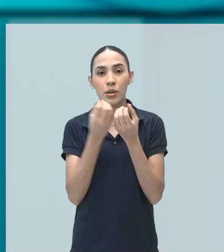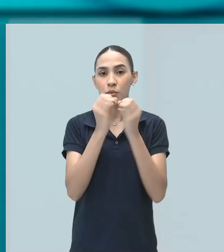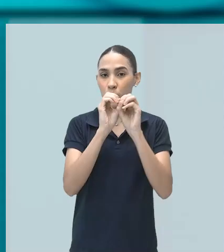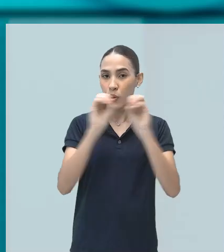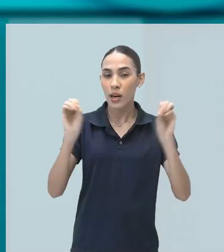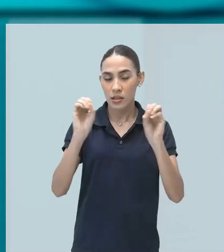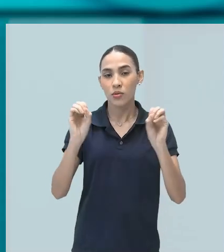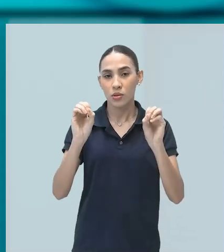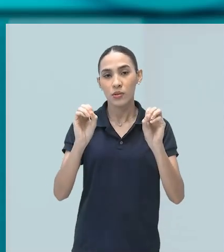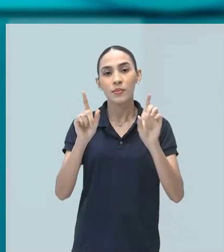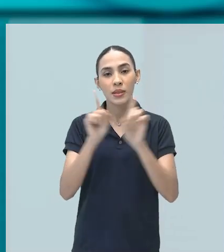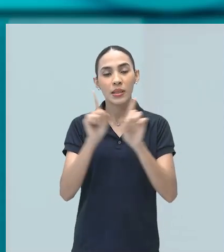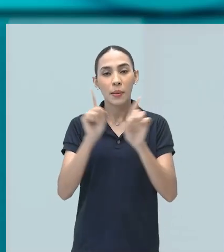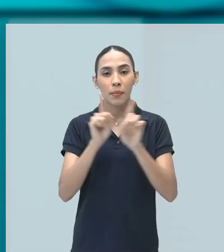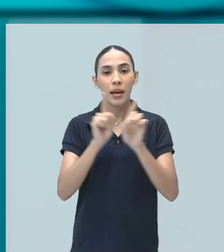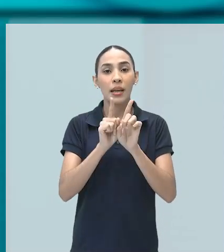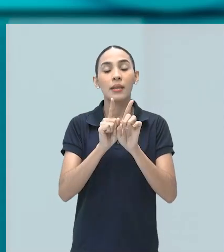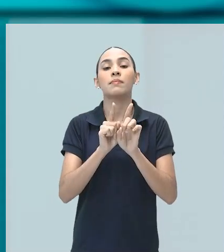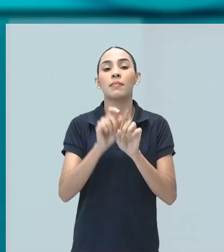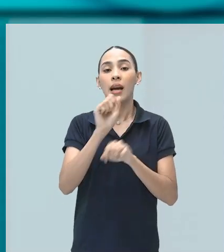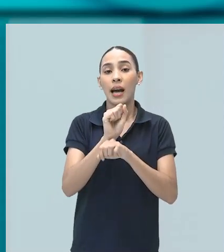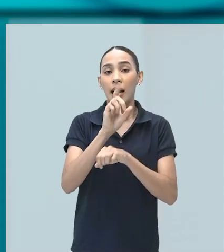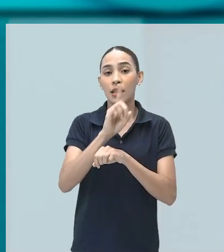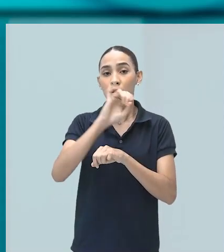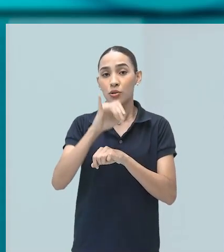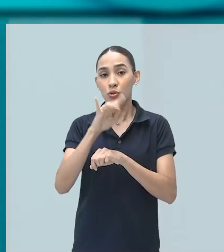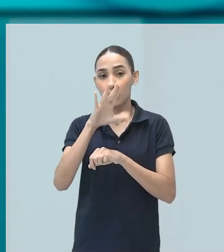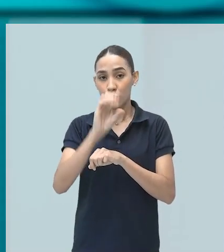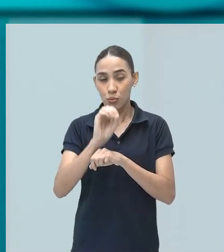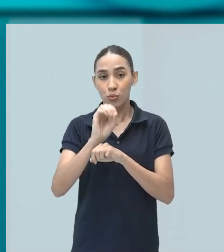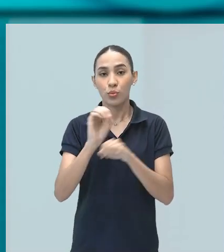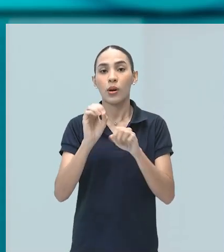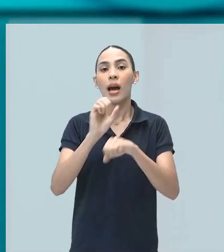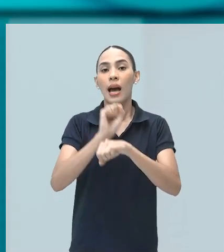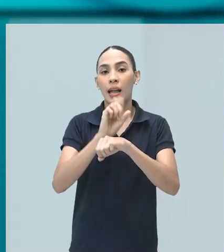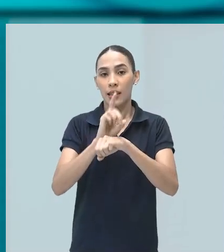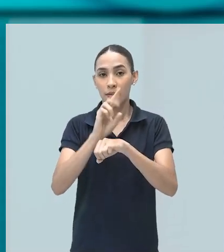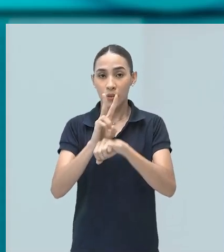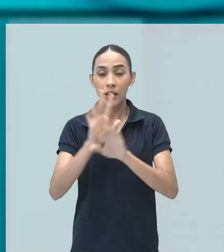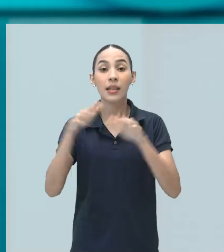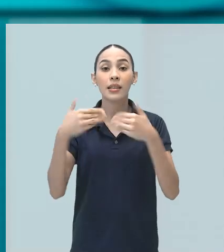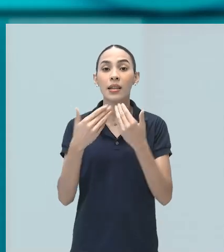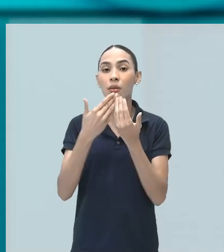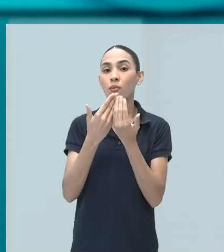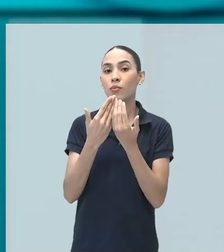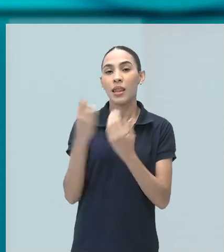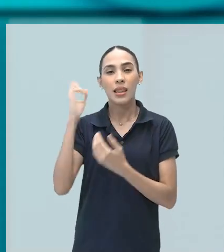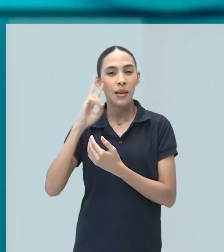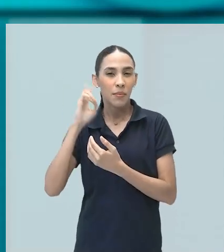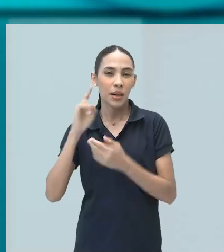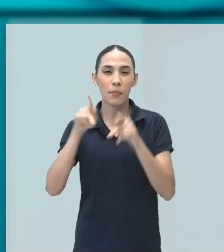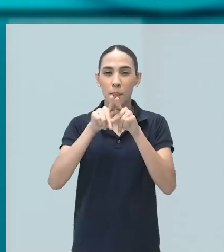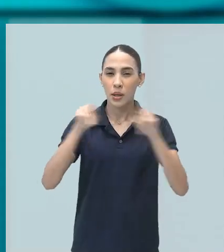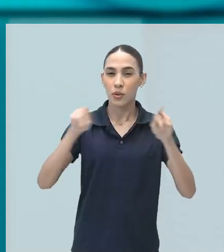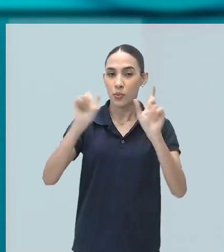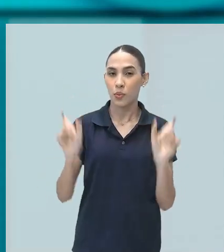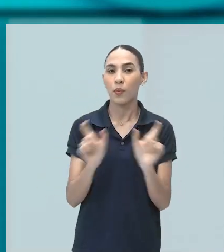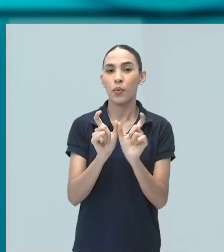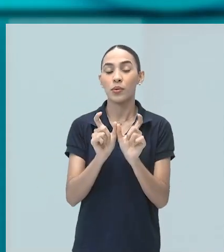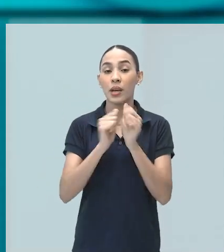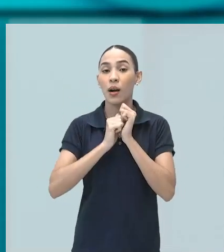do adjunto adverbial, ok? Então, para que nós possamos retomar o fio do nosso estudo sobre o período